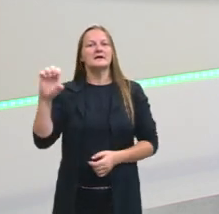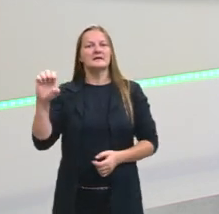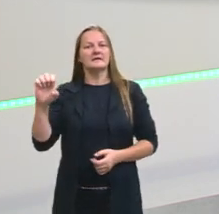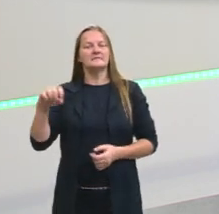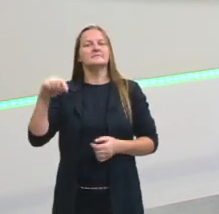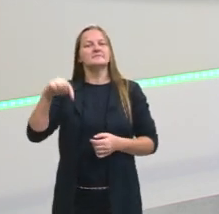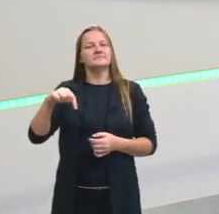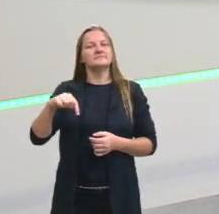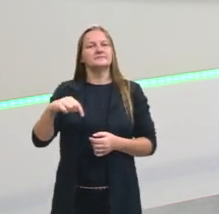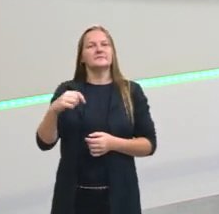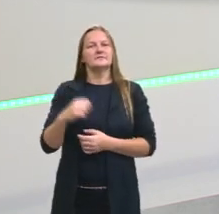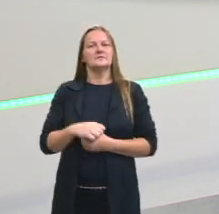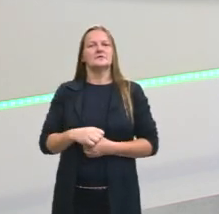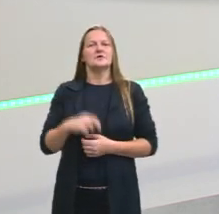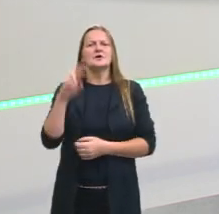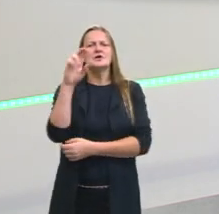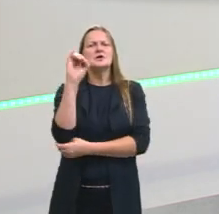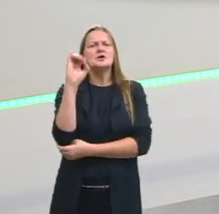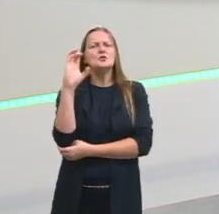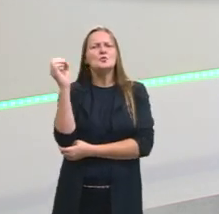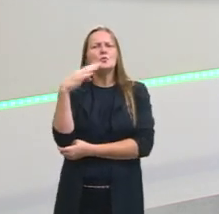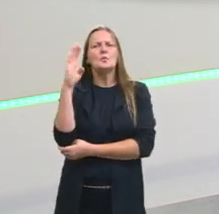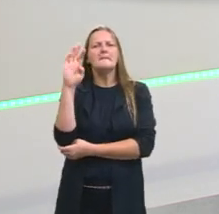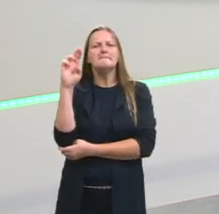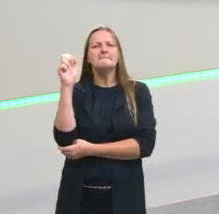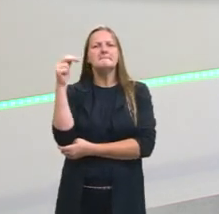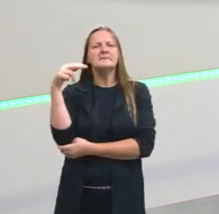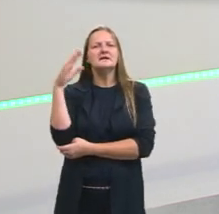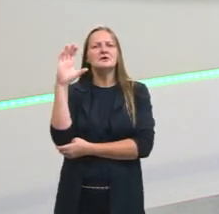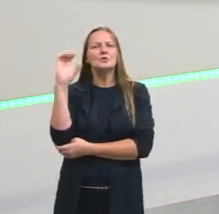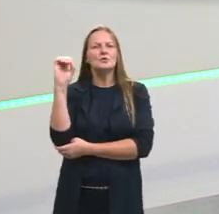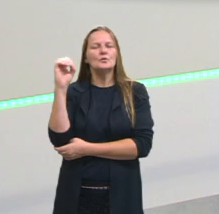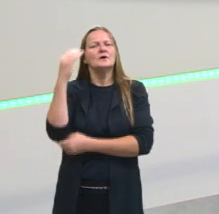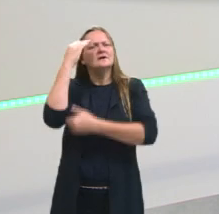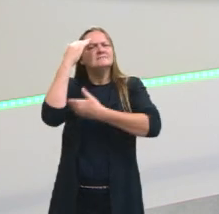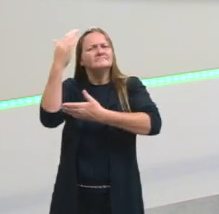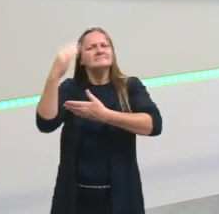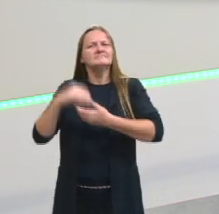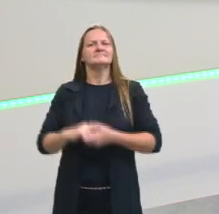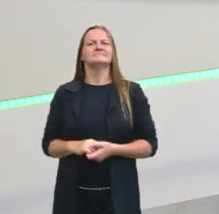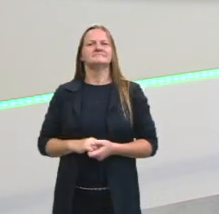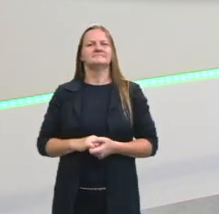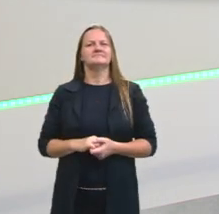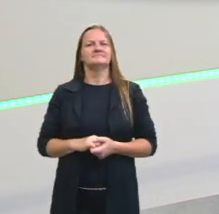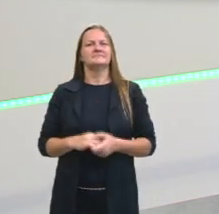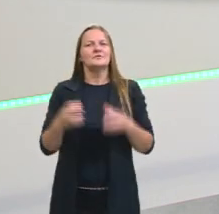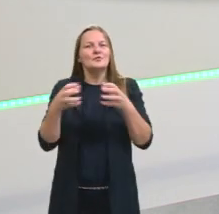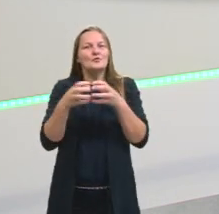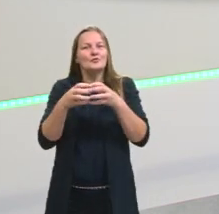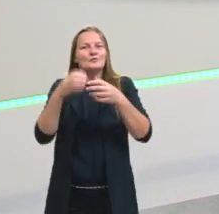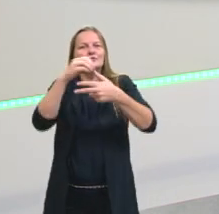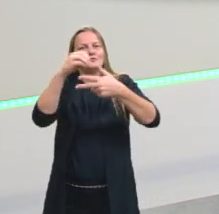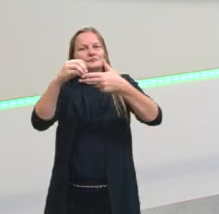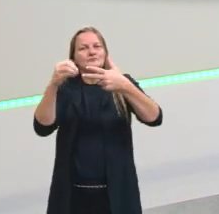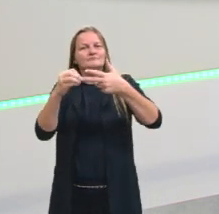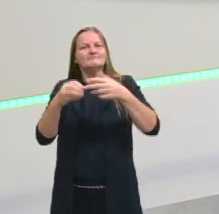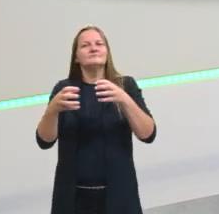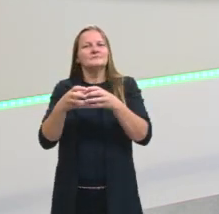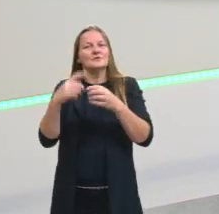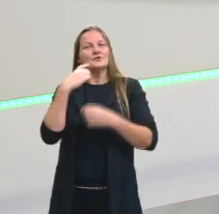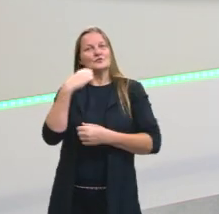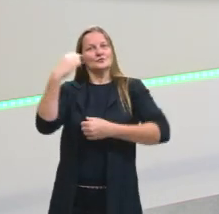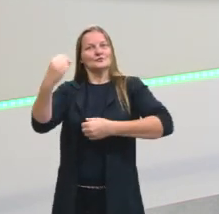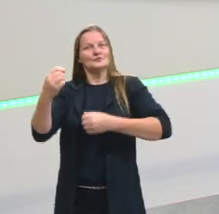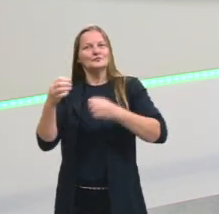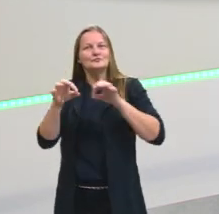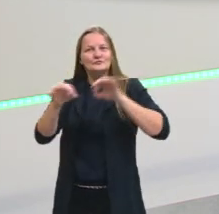Instituto Estadual Rio Branco e quero agradecer aqui também não equipe do pré-enem da Seduc por ter me